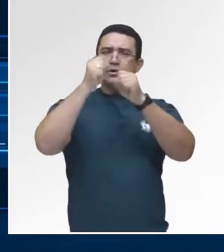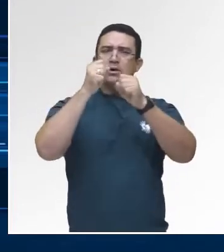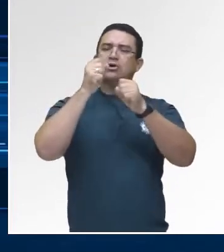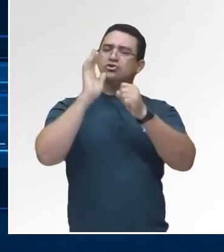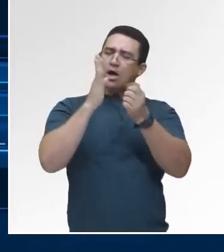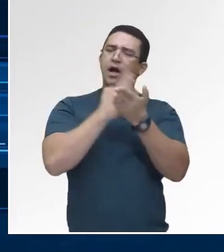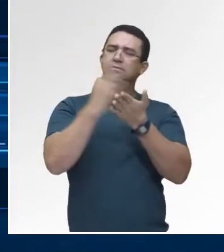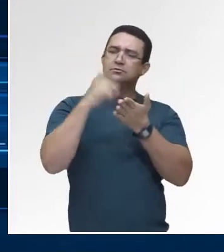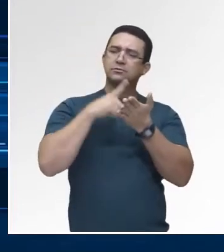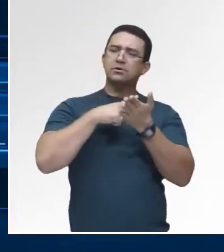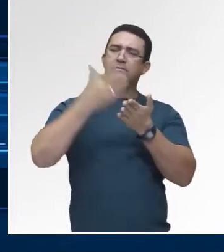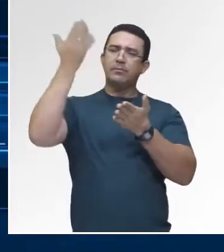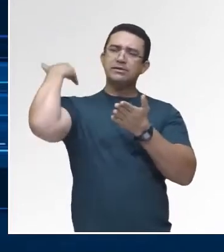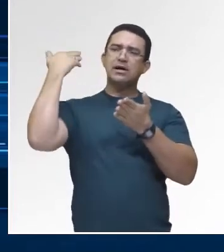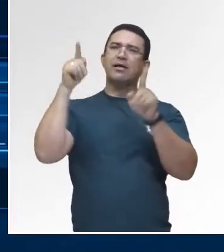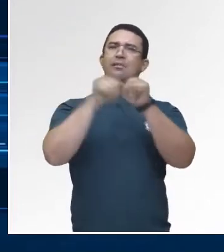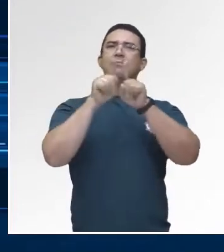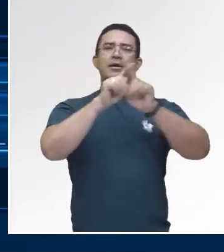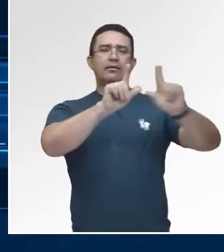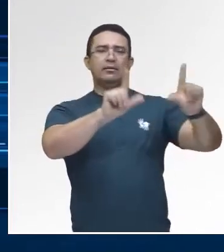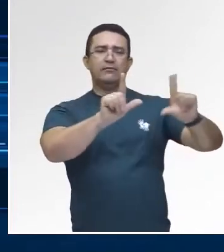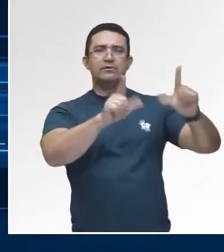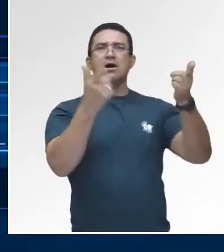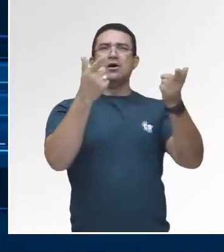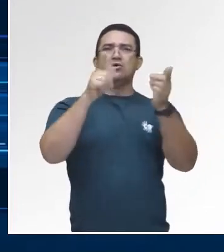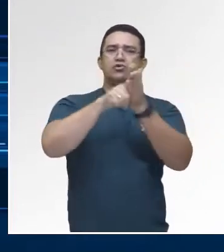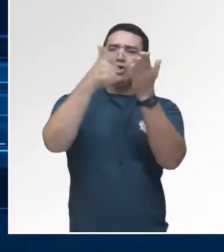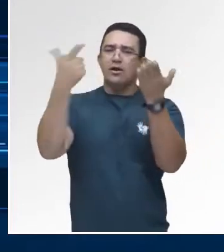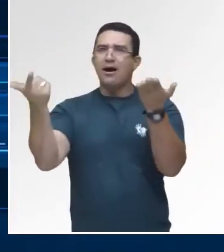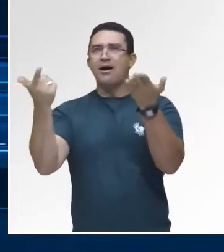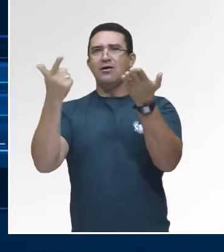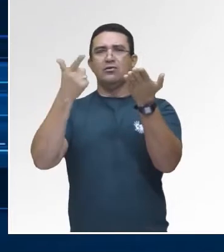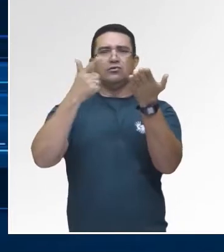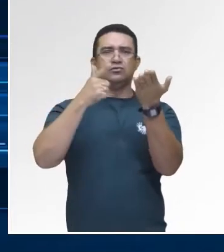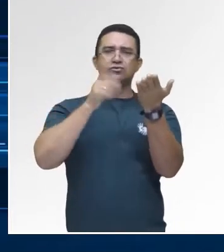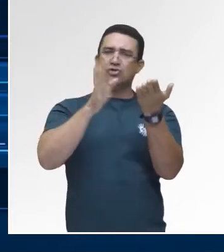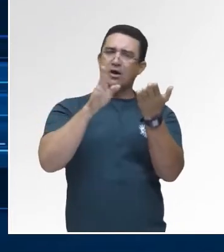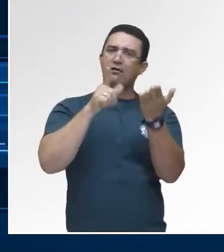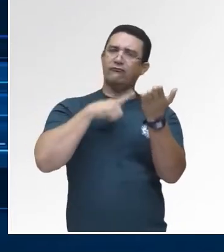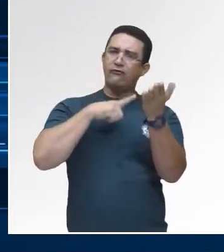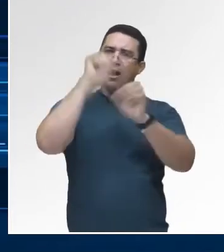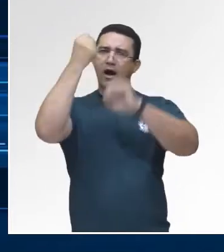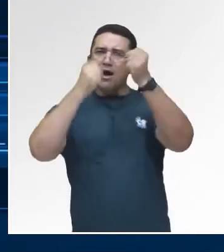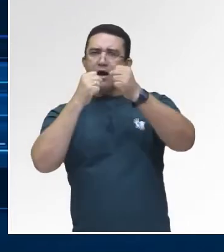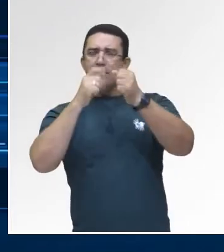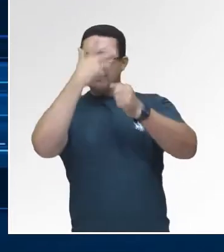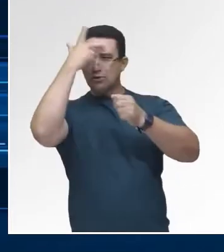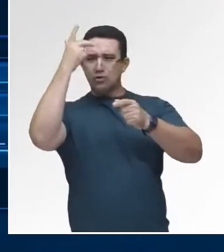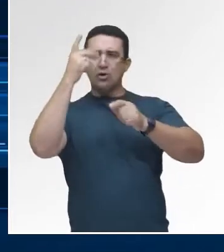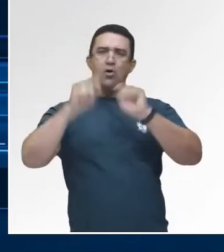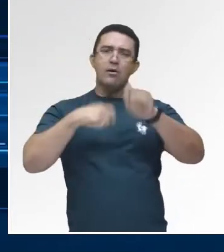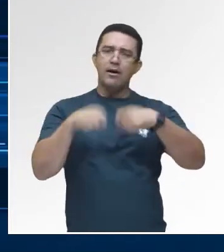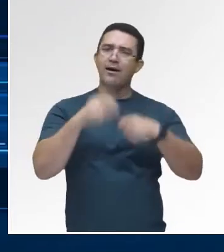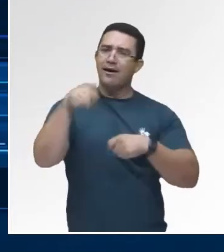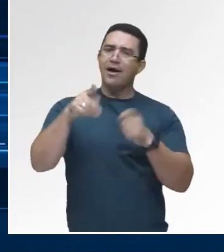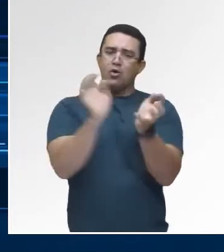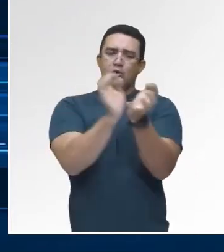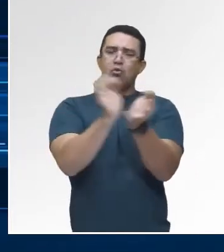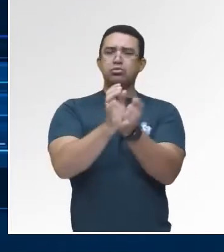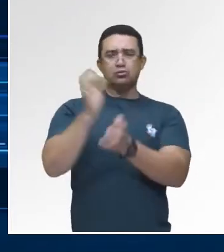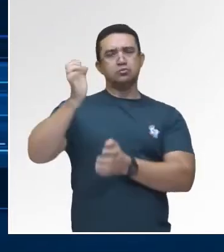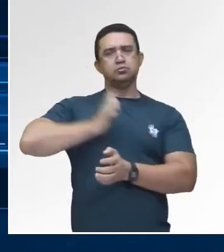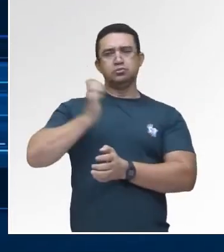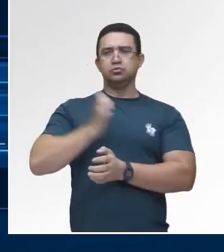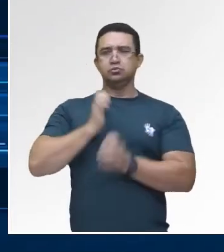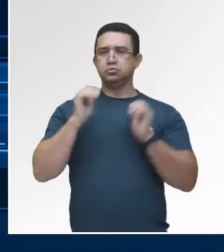indústria crescendo, então já existia uma pequena indústria, os comerciantes, esses são os burgueses, ascenderam